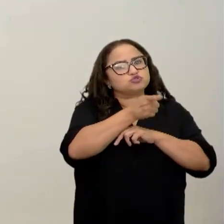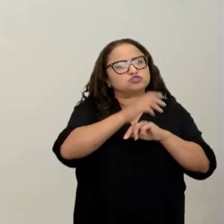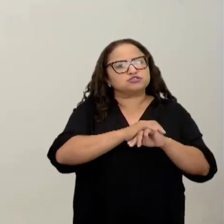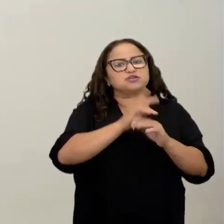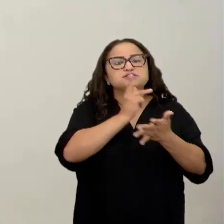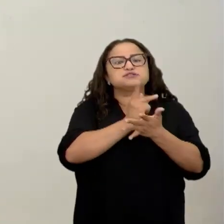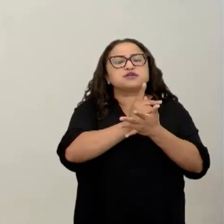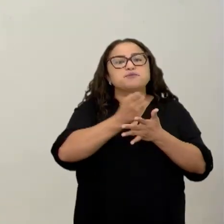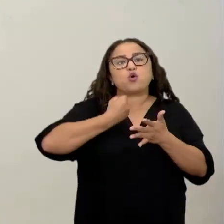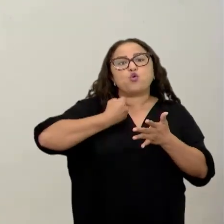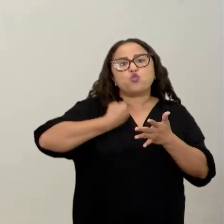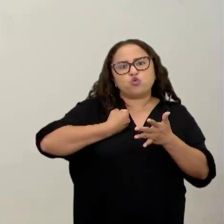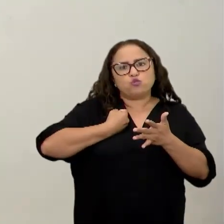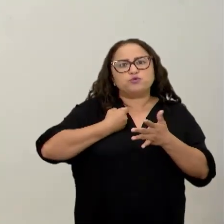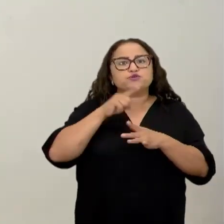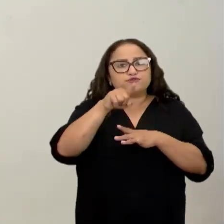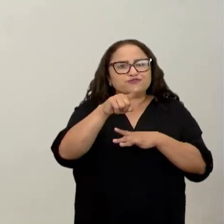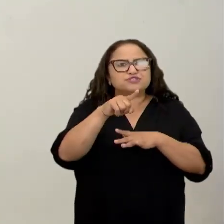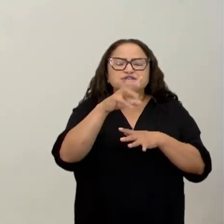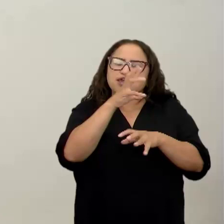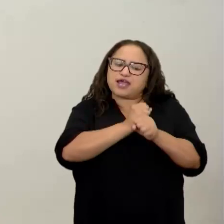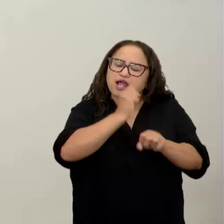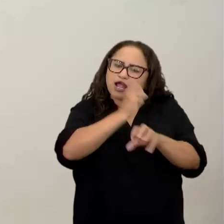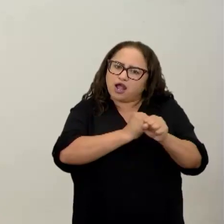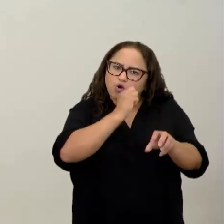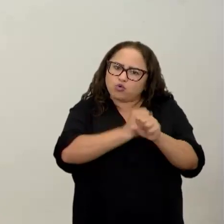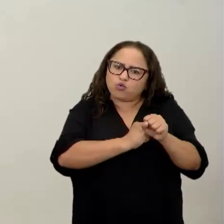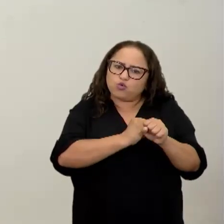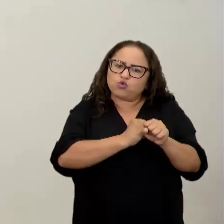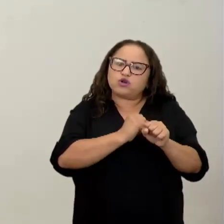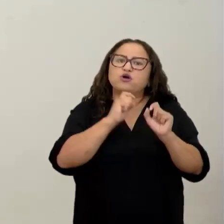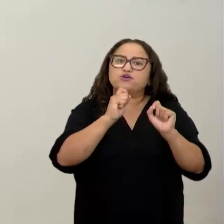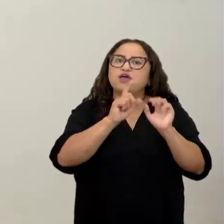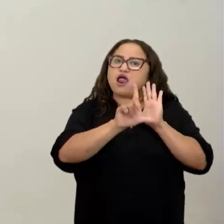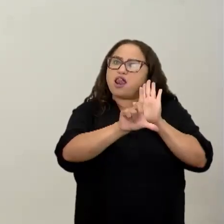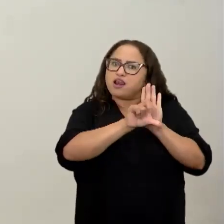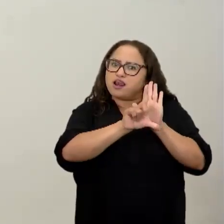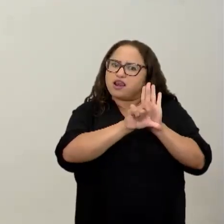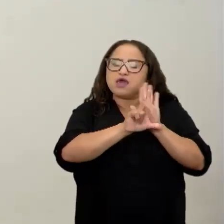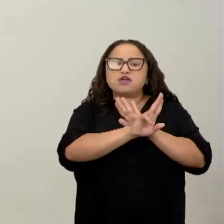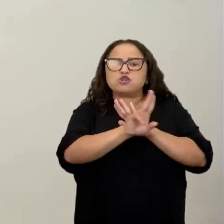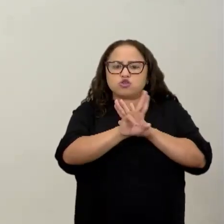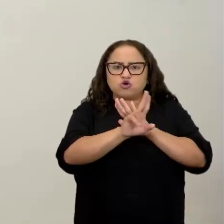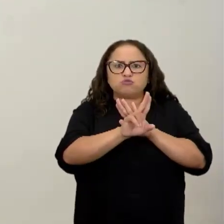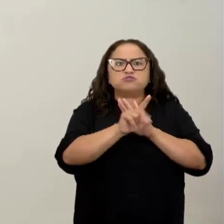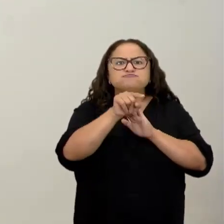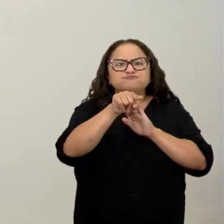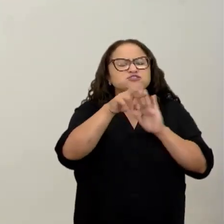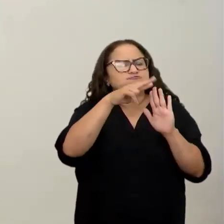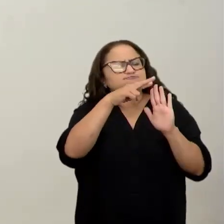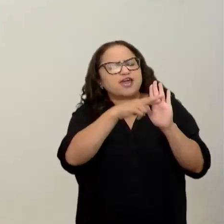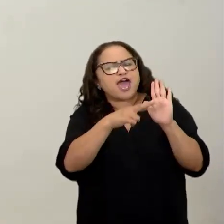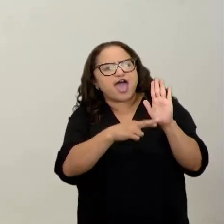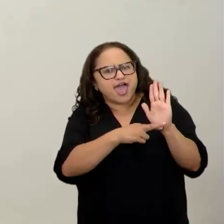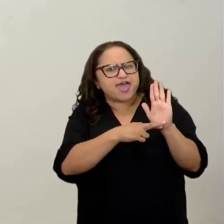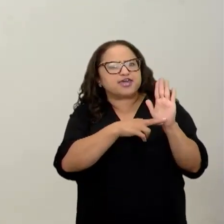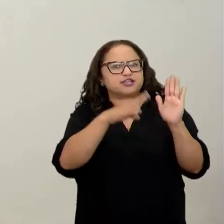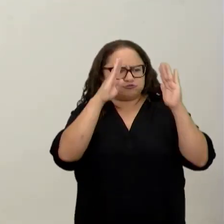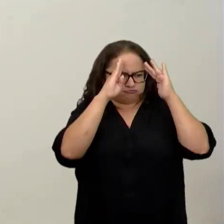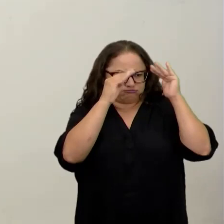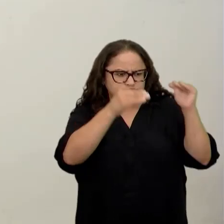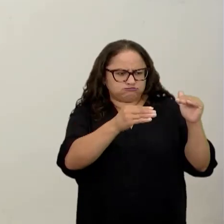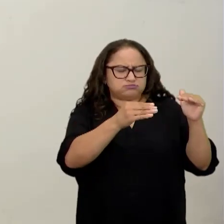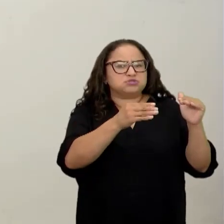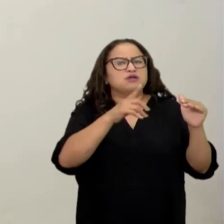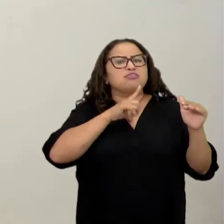você colocar o número para o x você faz a continha que a gente chama de lei né Você obedece aquela equação Zinho você vai